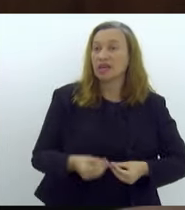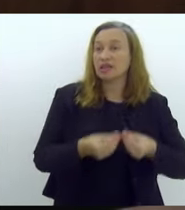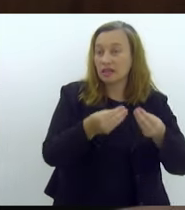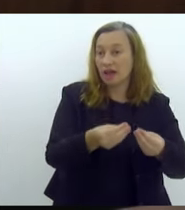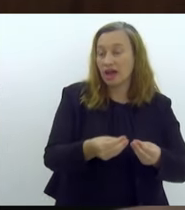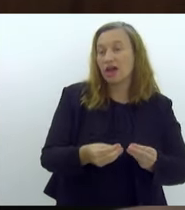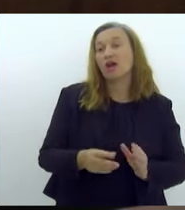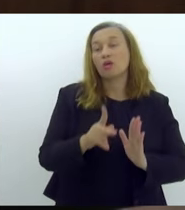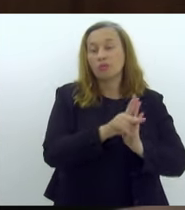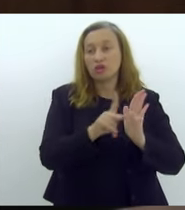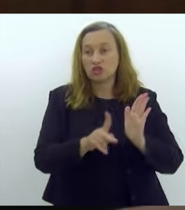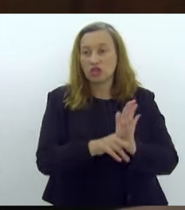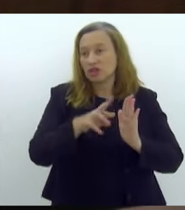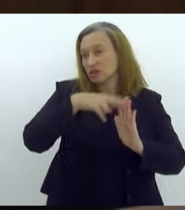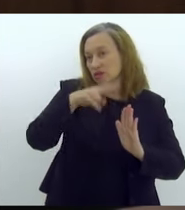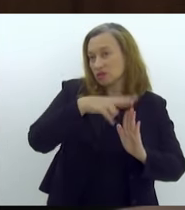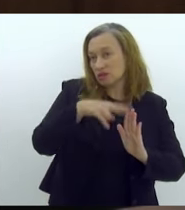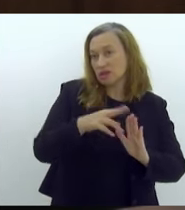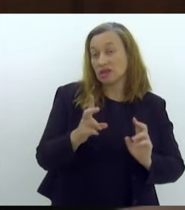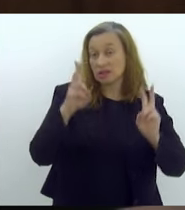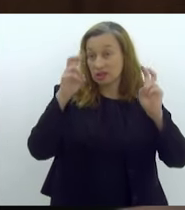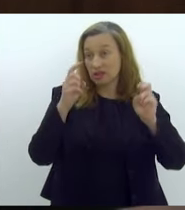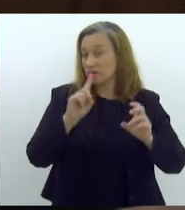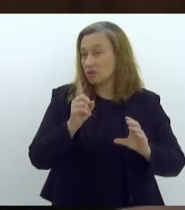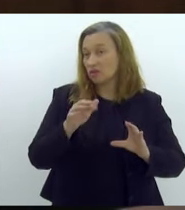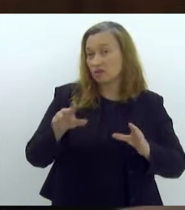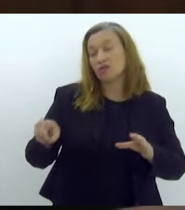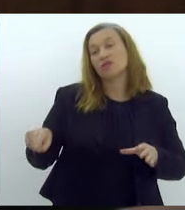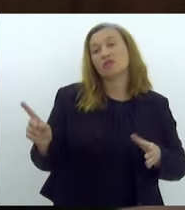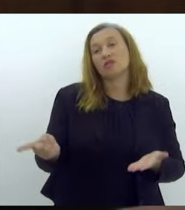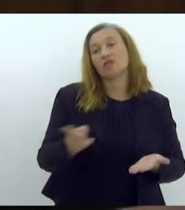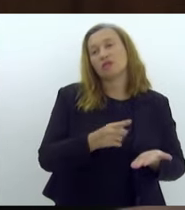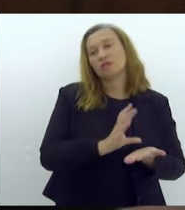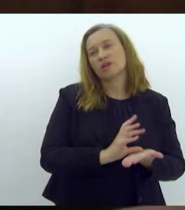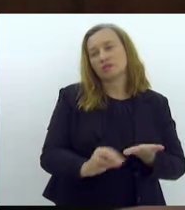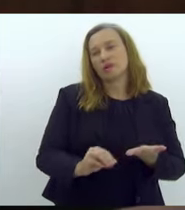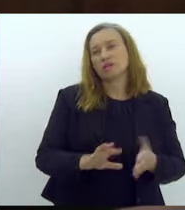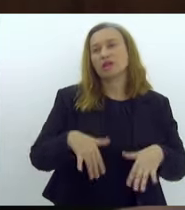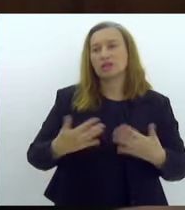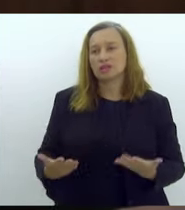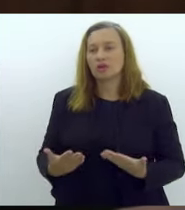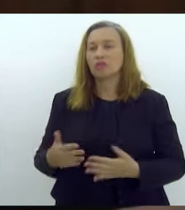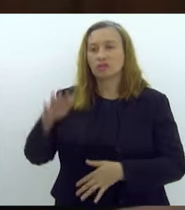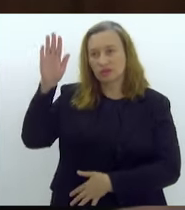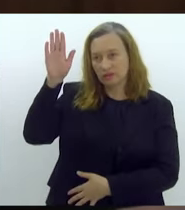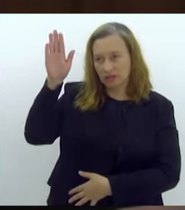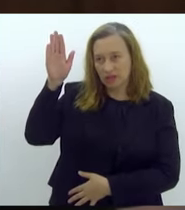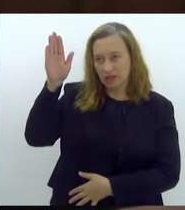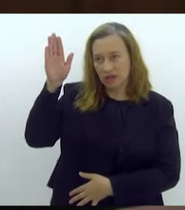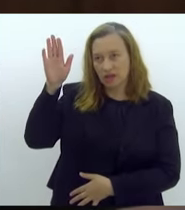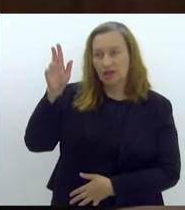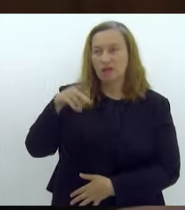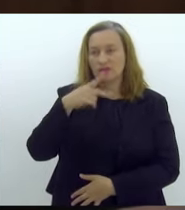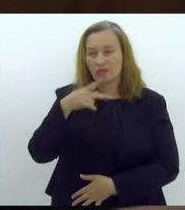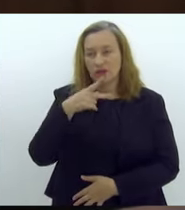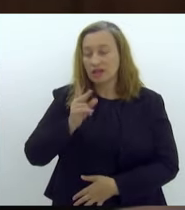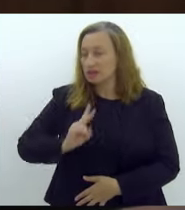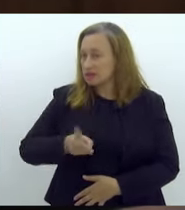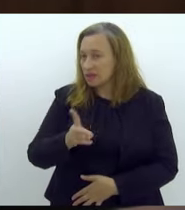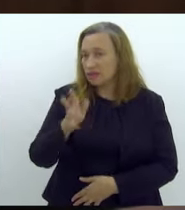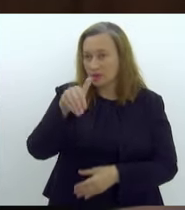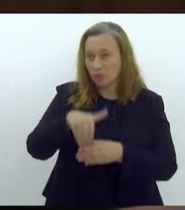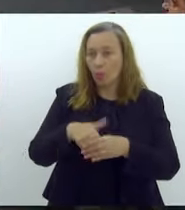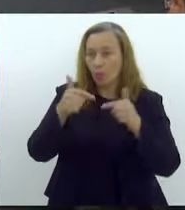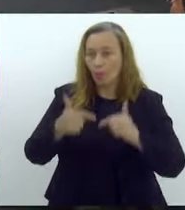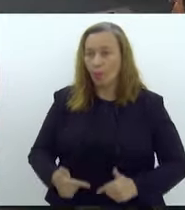resolução sobre esse tema não vem à pauta. Então, queria só deixar assinalado que, quando eu levantar o braço... É abstenção. É sempre pela